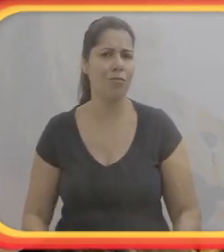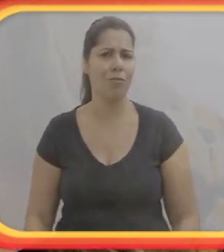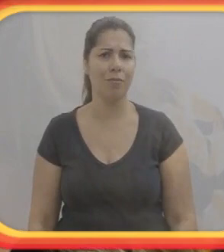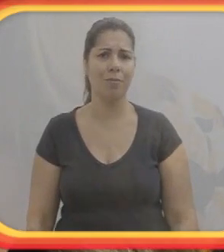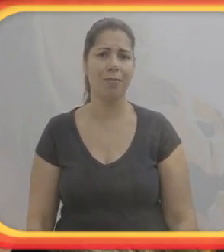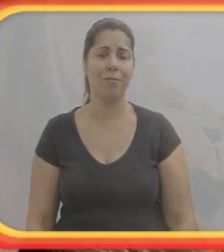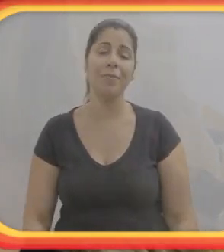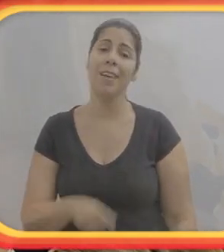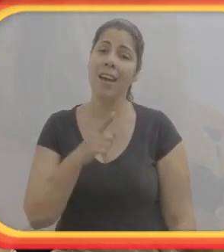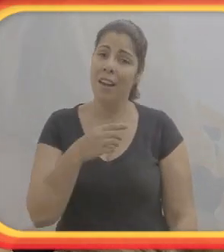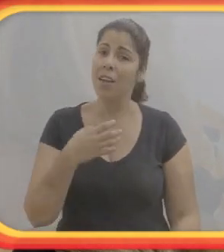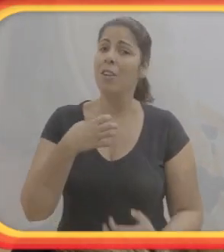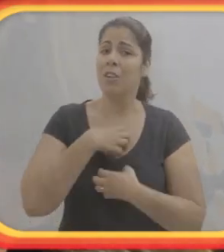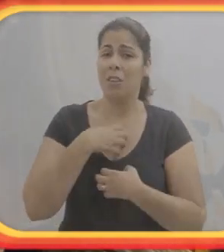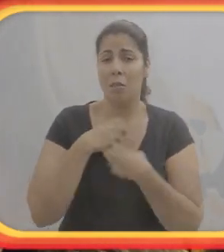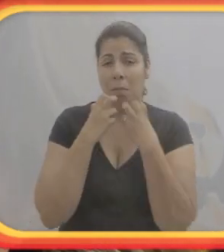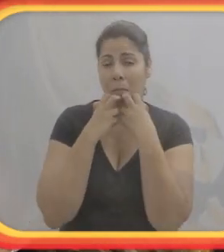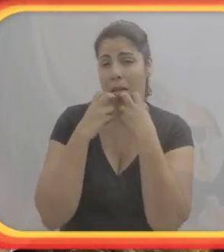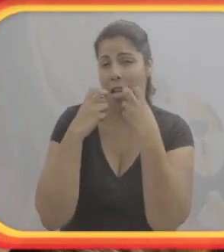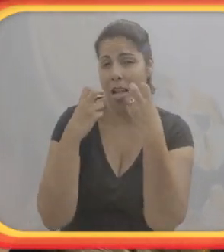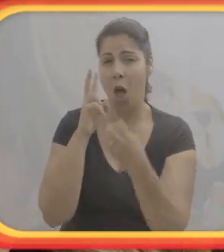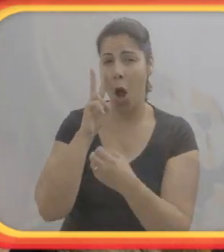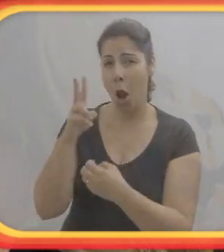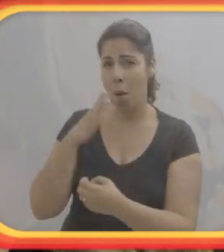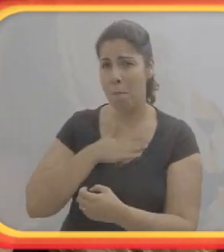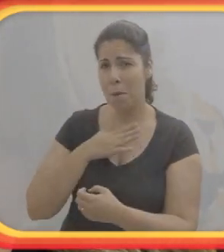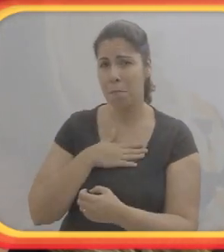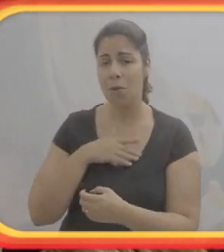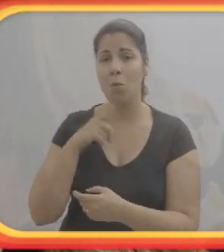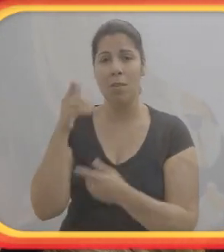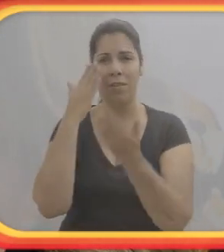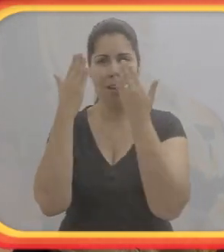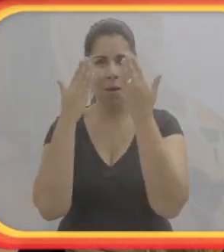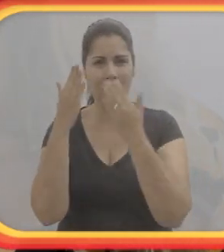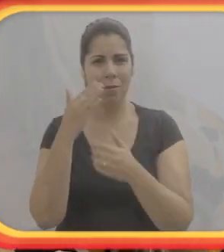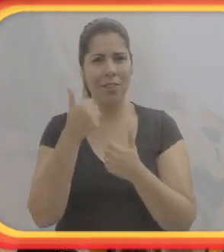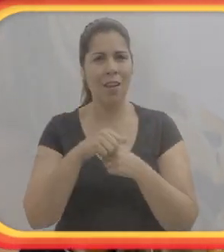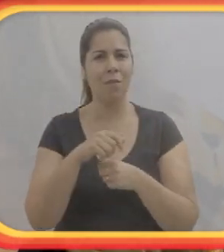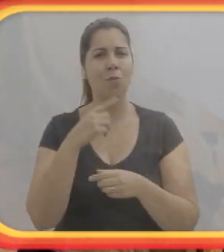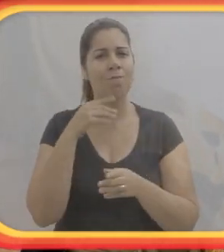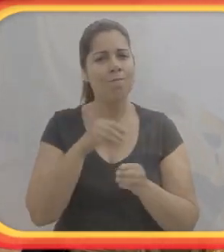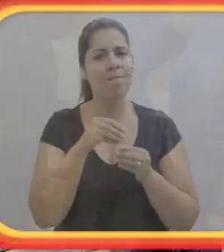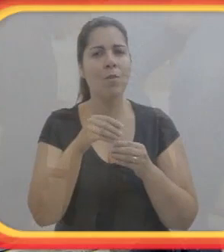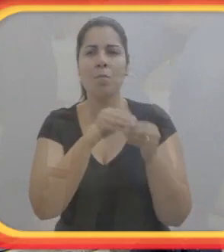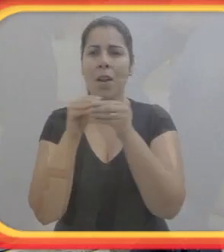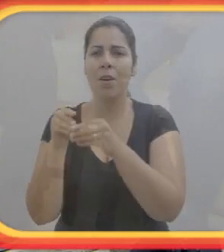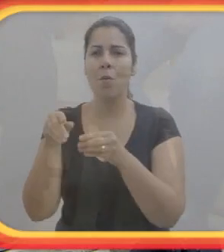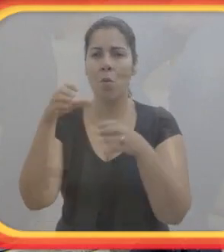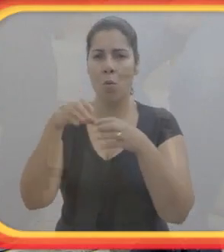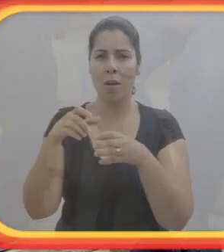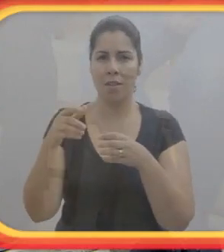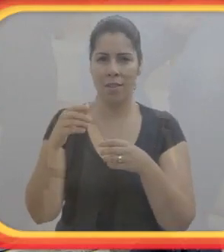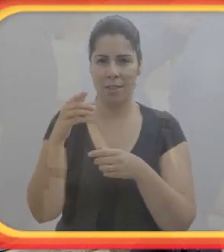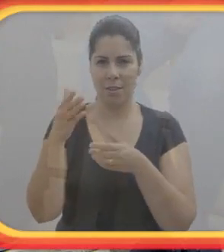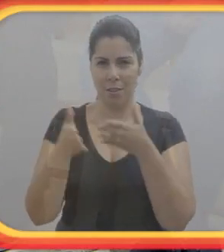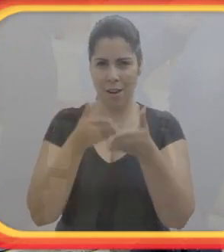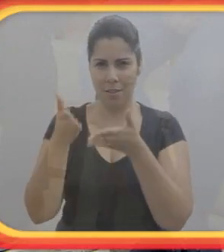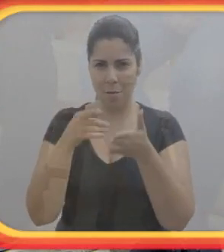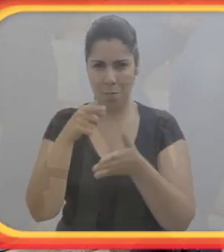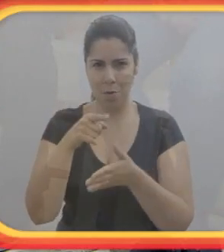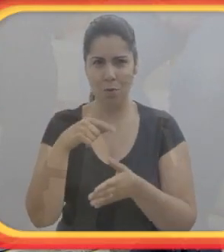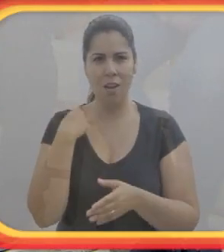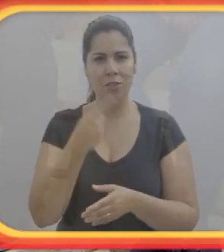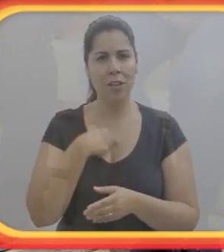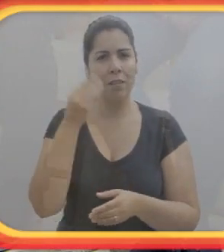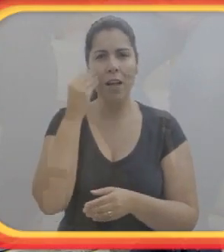para isso. E a mãe se descontrola com aquilo. E a gente estava assistindo, eu muito angustiada com as angústias da mãe. Como seria a